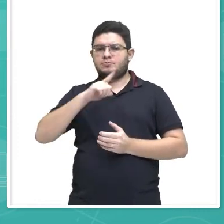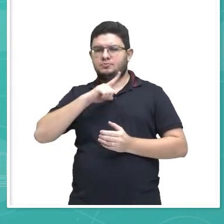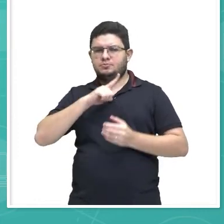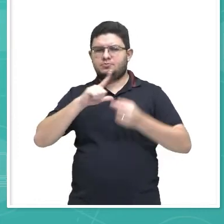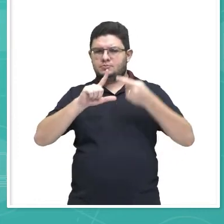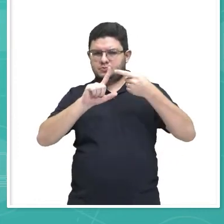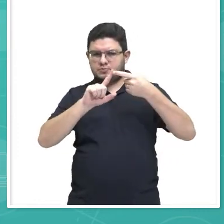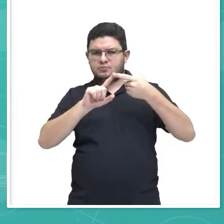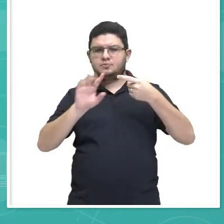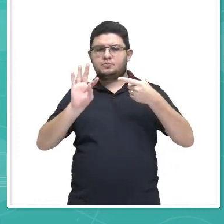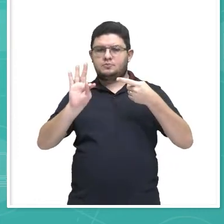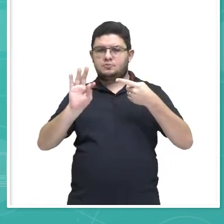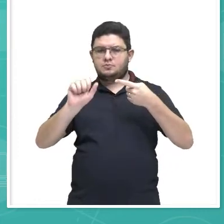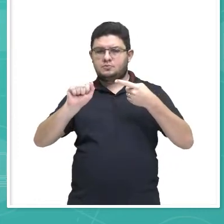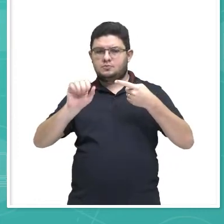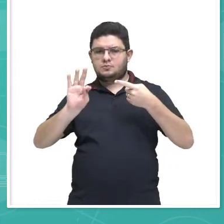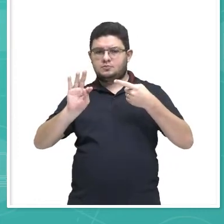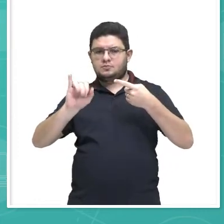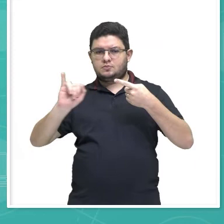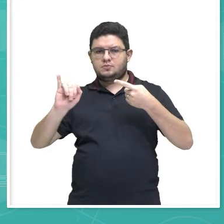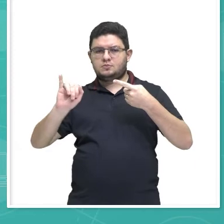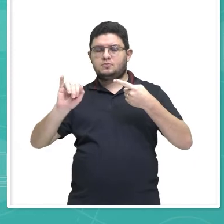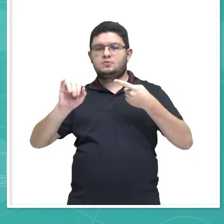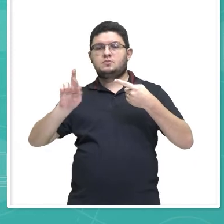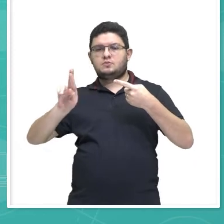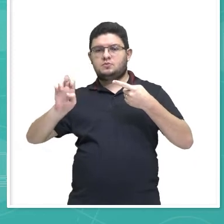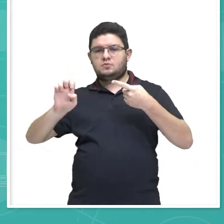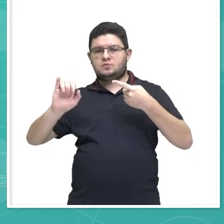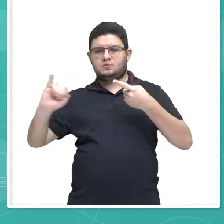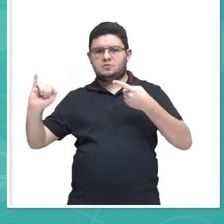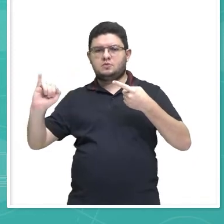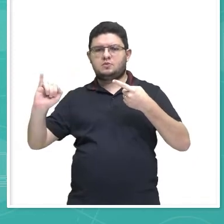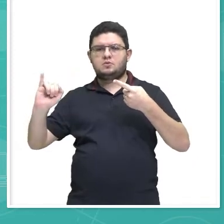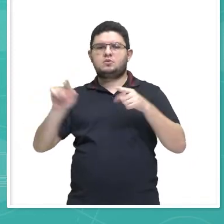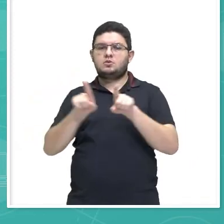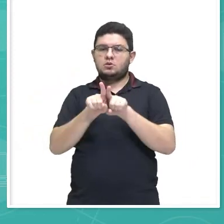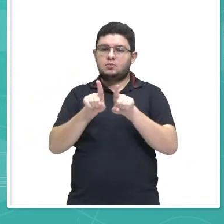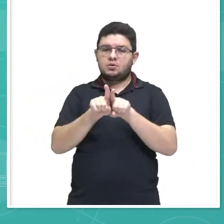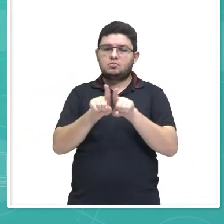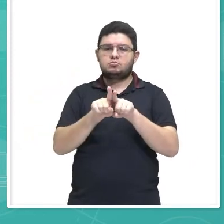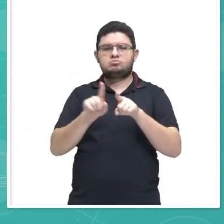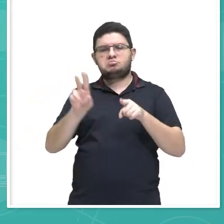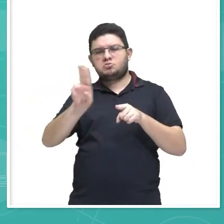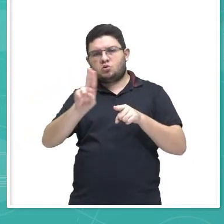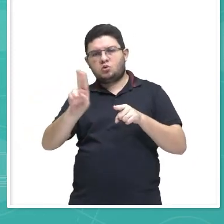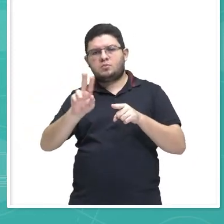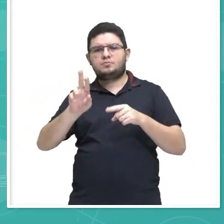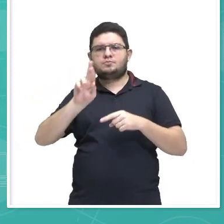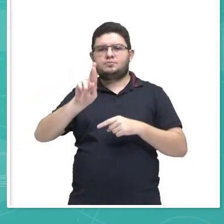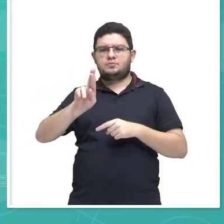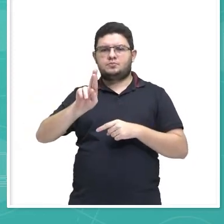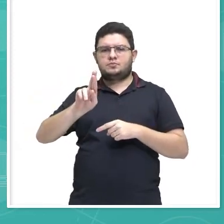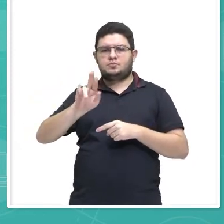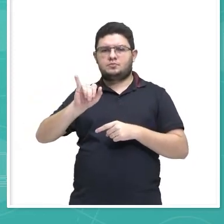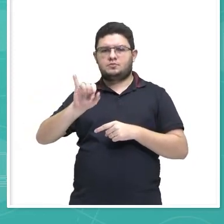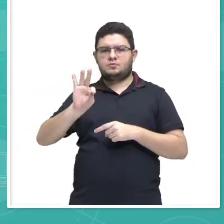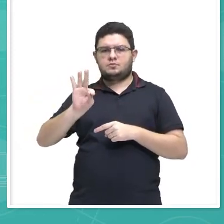ou hitsu-rei, quando em pé. O tachi-rei, que significa esse cumprimento em